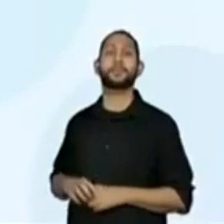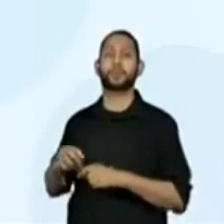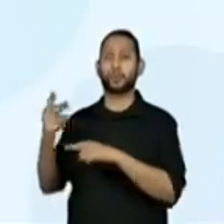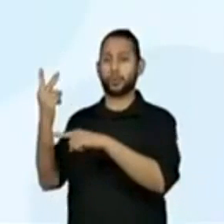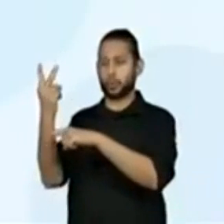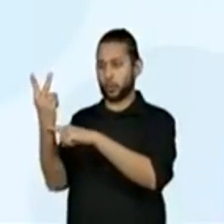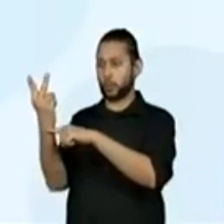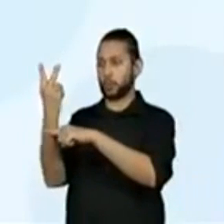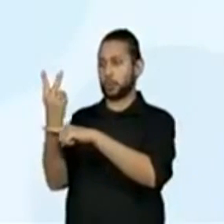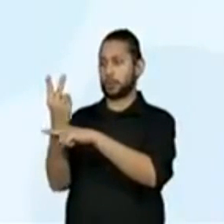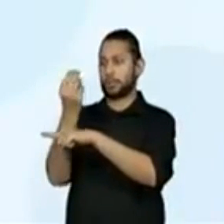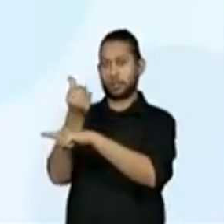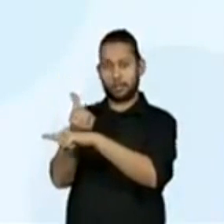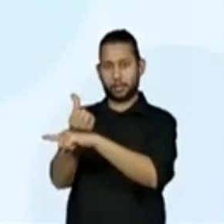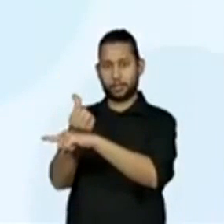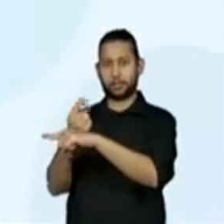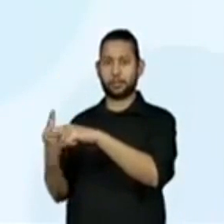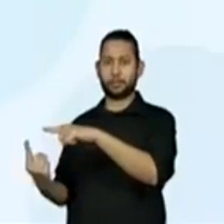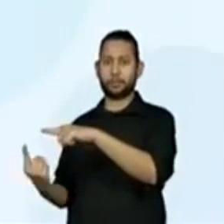100.